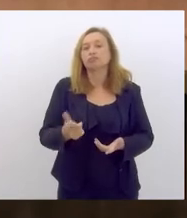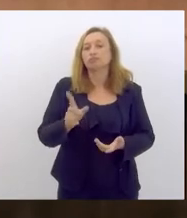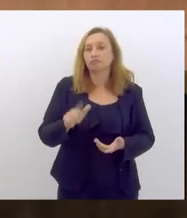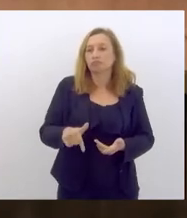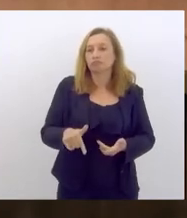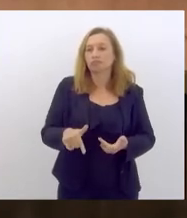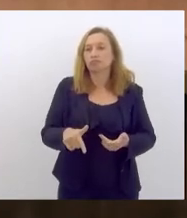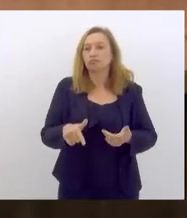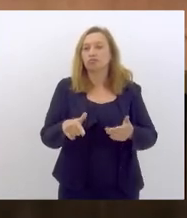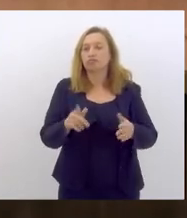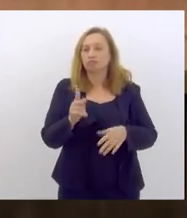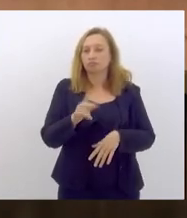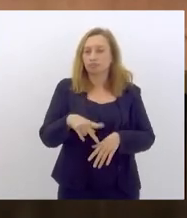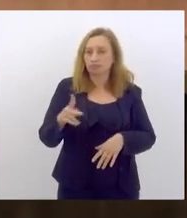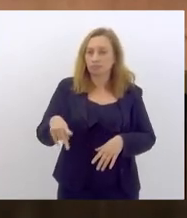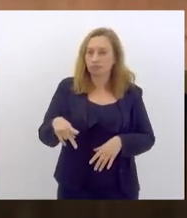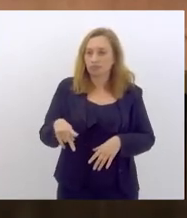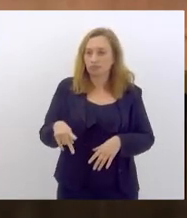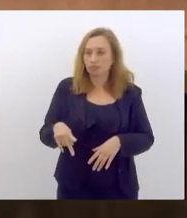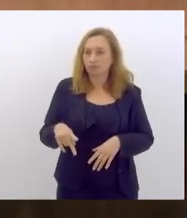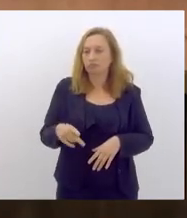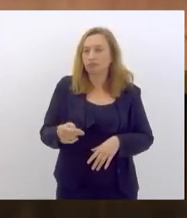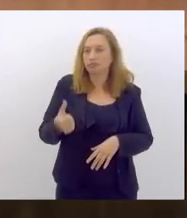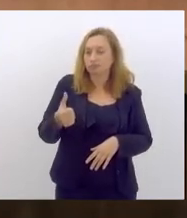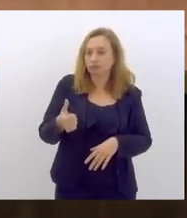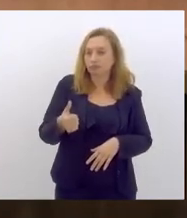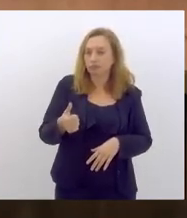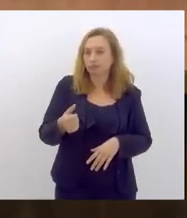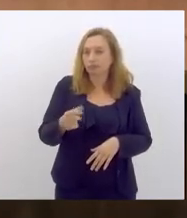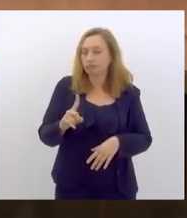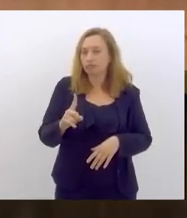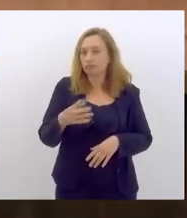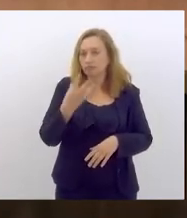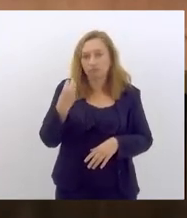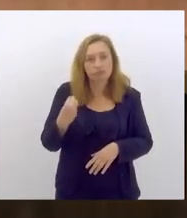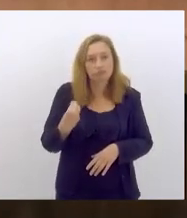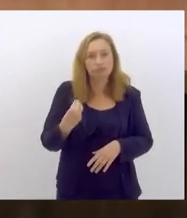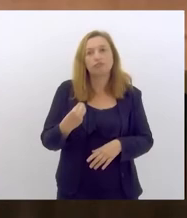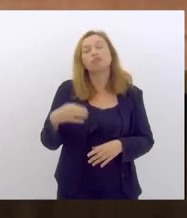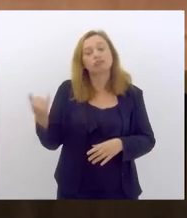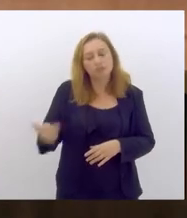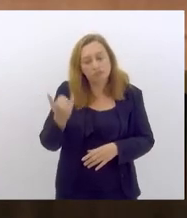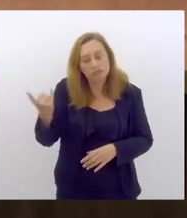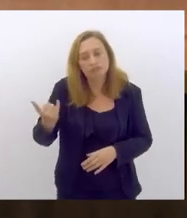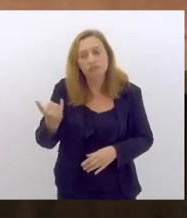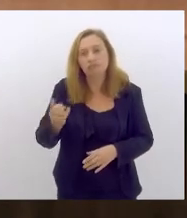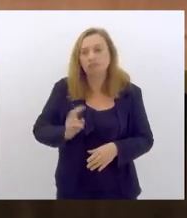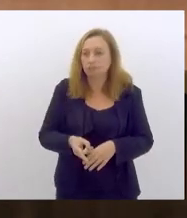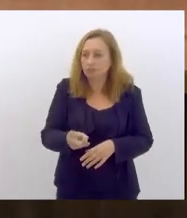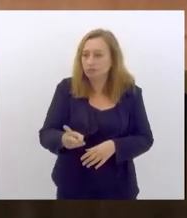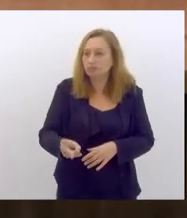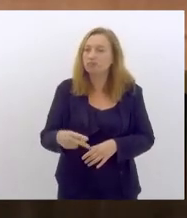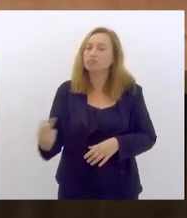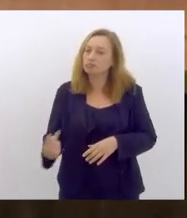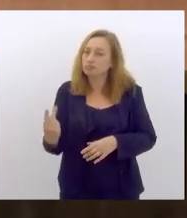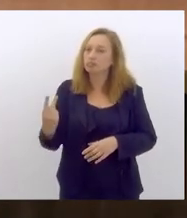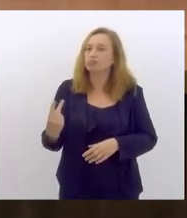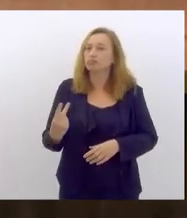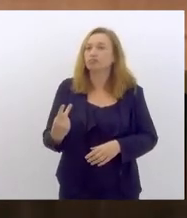extinção não apaga a importância dessas pessoas para a rede e não apaga a importância dessas pessoas continuarem sendo